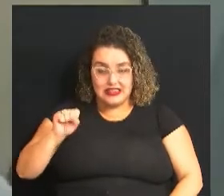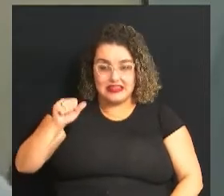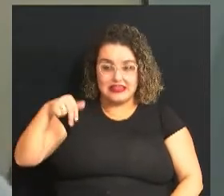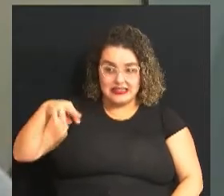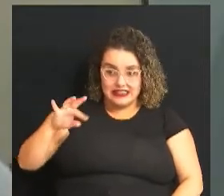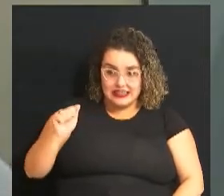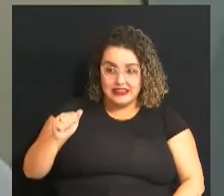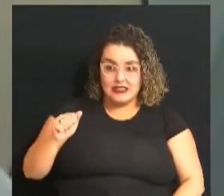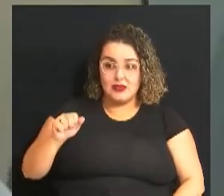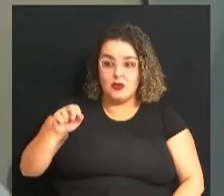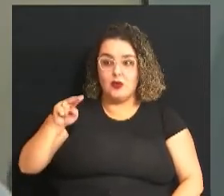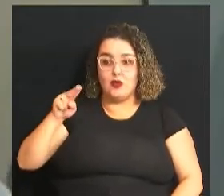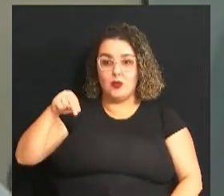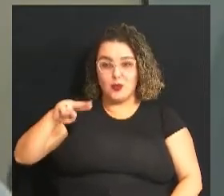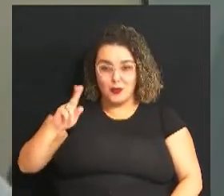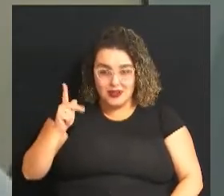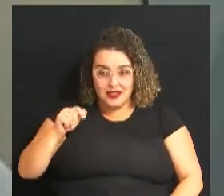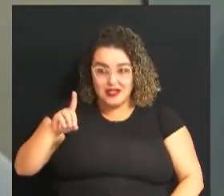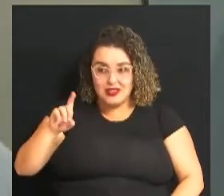unha de gato.